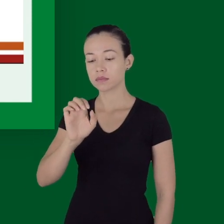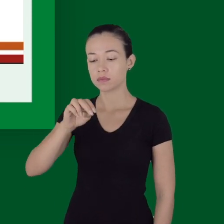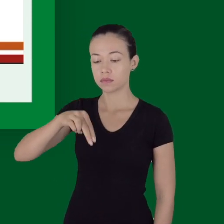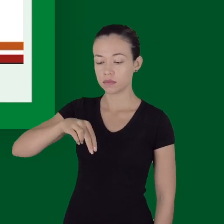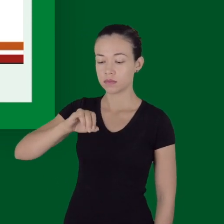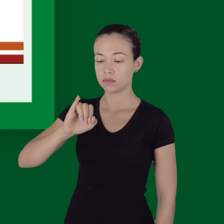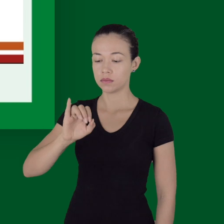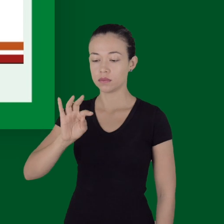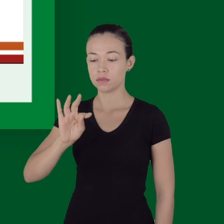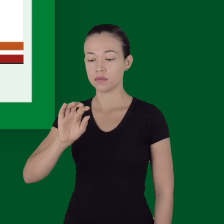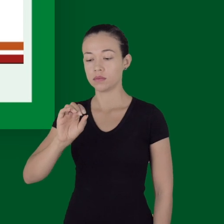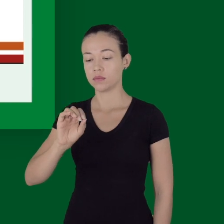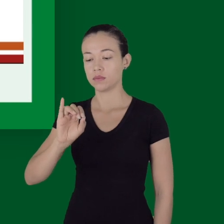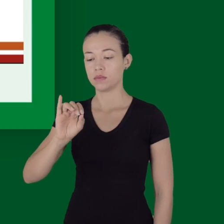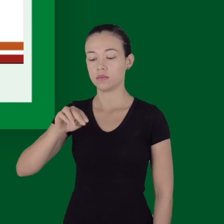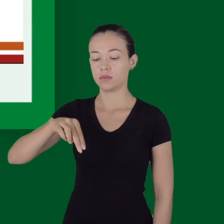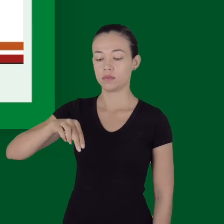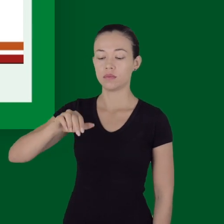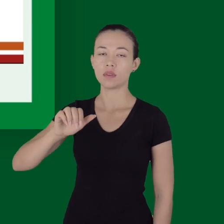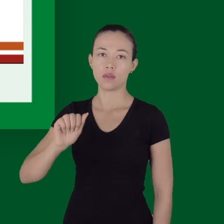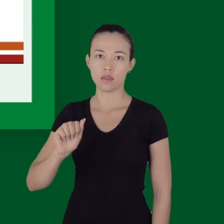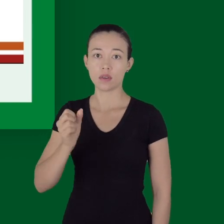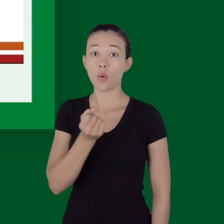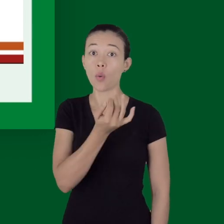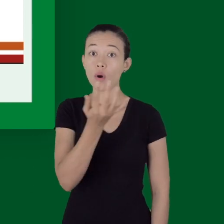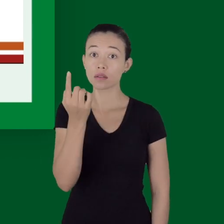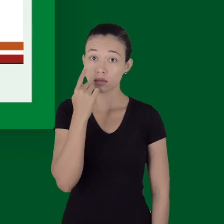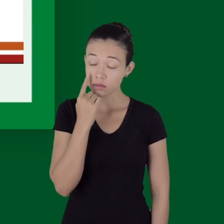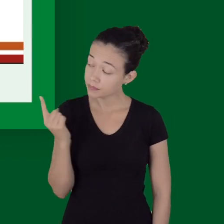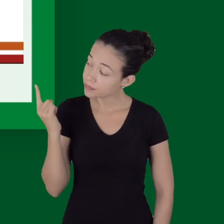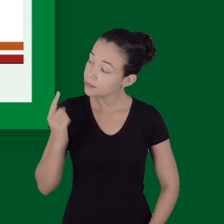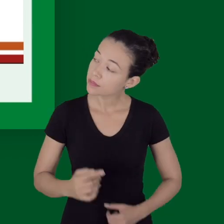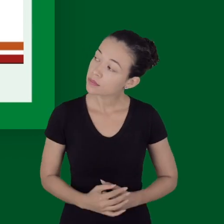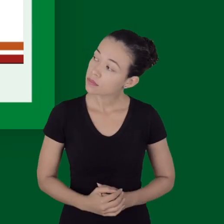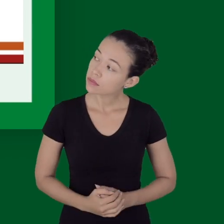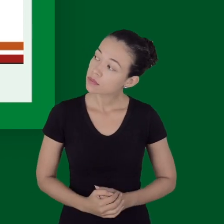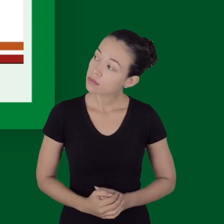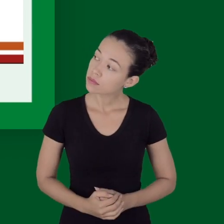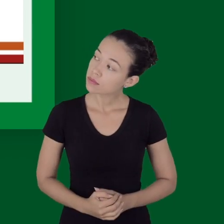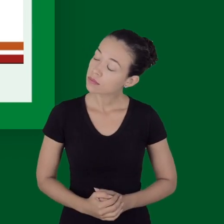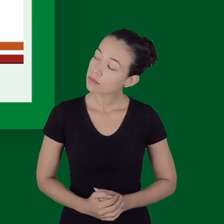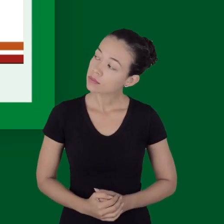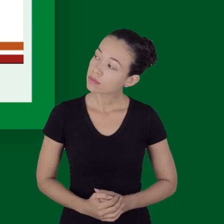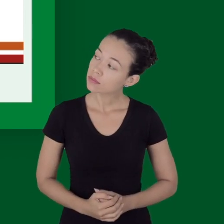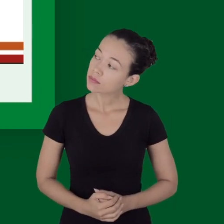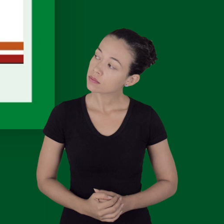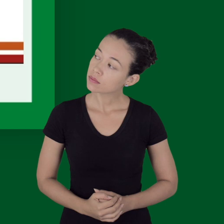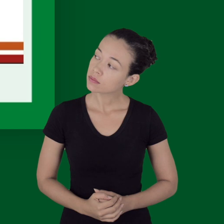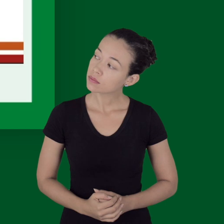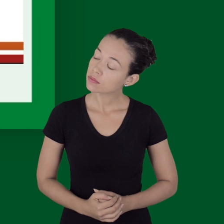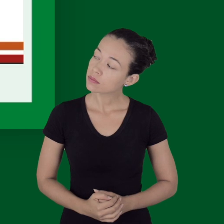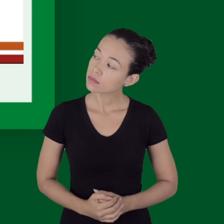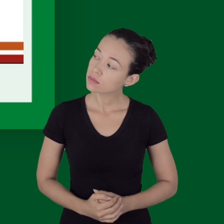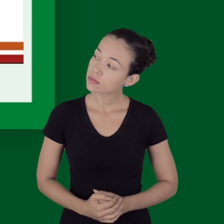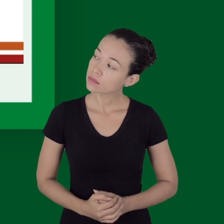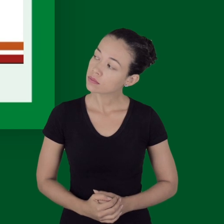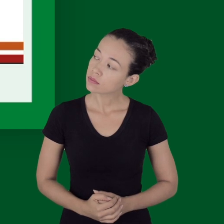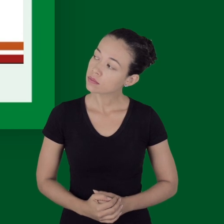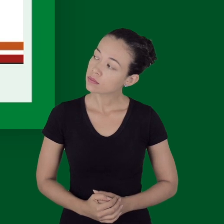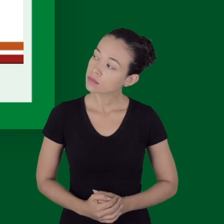usar a fenitoína como segunda linha. A dose é 15 a 20 miligramas por quilo, e daí 0,3 a 0,4 ml da solução da ampola,